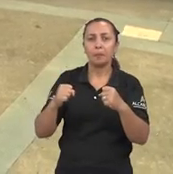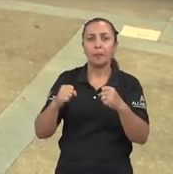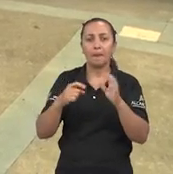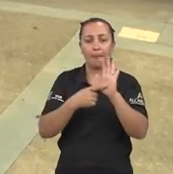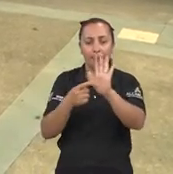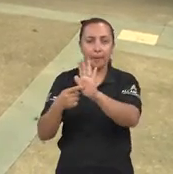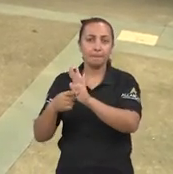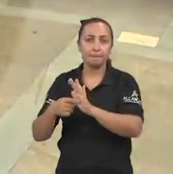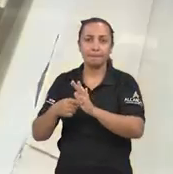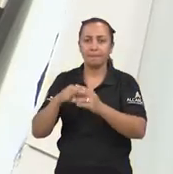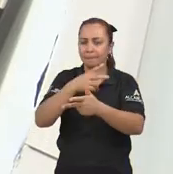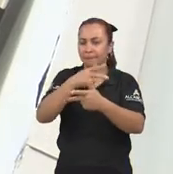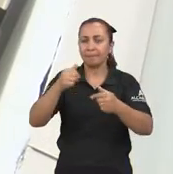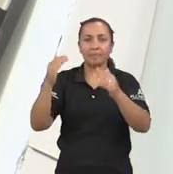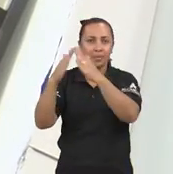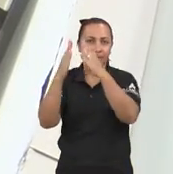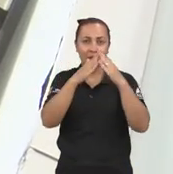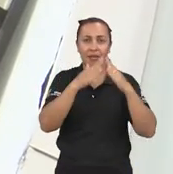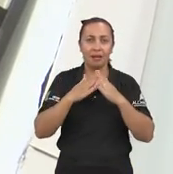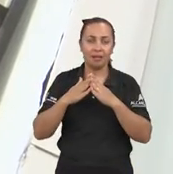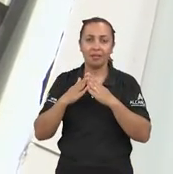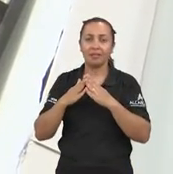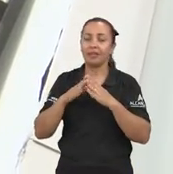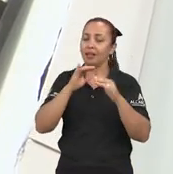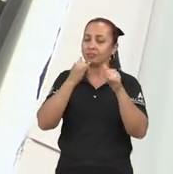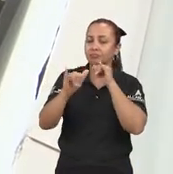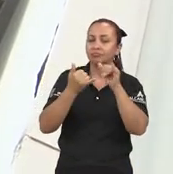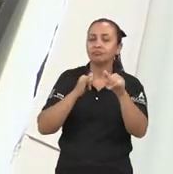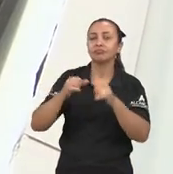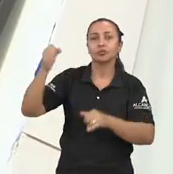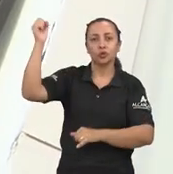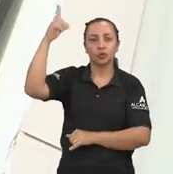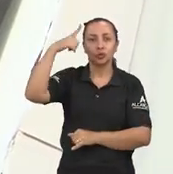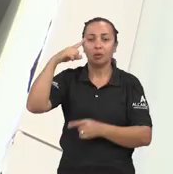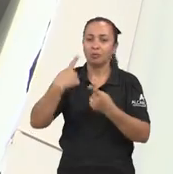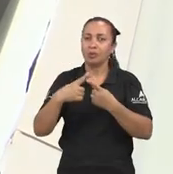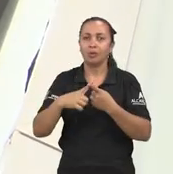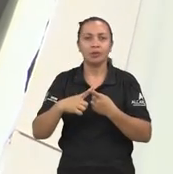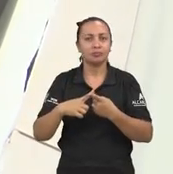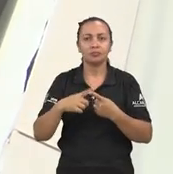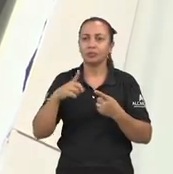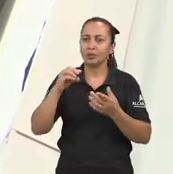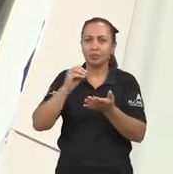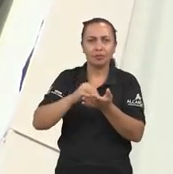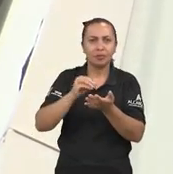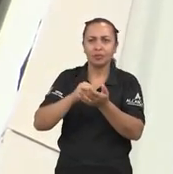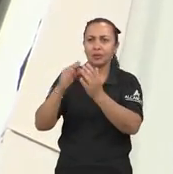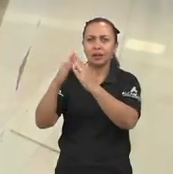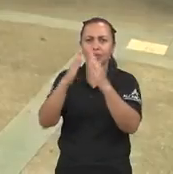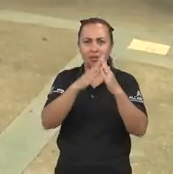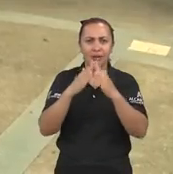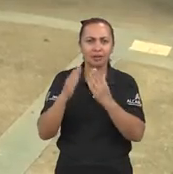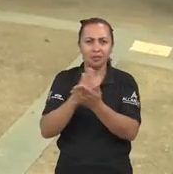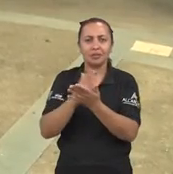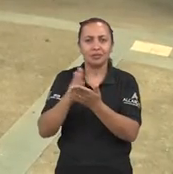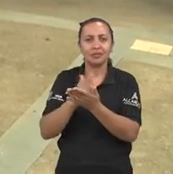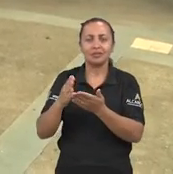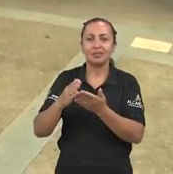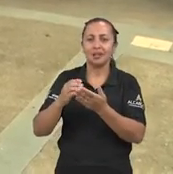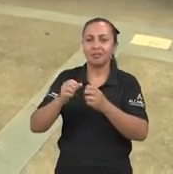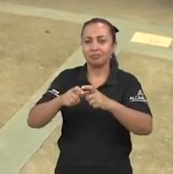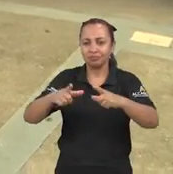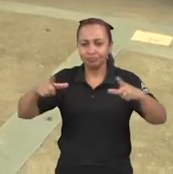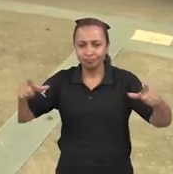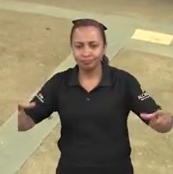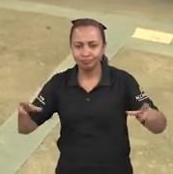colocar em várias residências eu diria que a energia solar porque nem todas as casas tem um quintal grande muitas vezes a quintal da casa muito bem reduzido